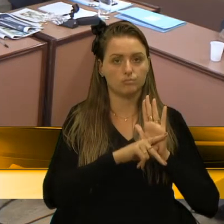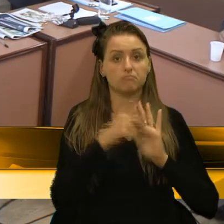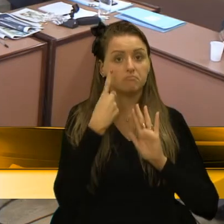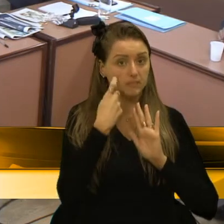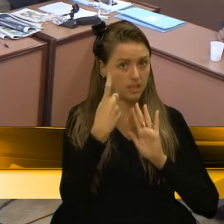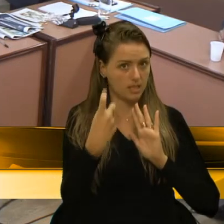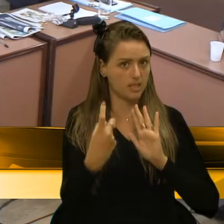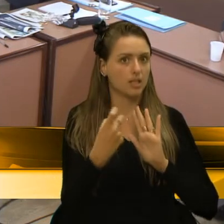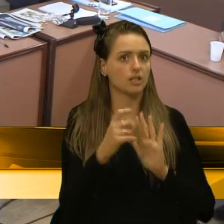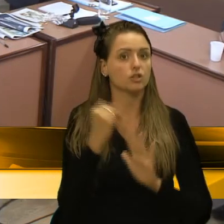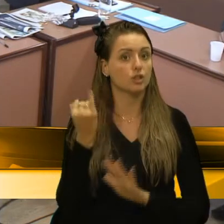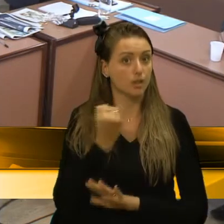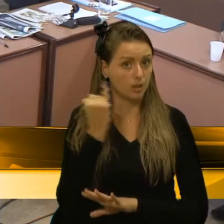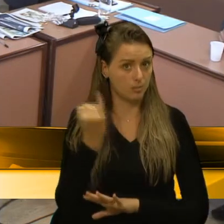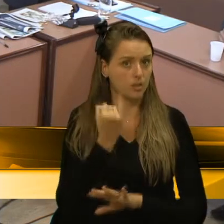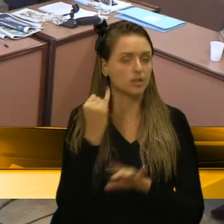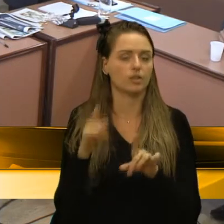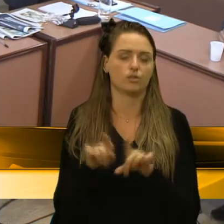interessante e importante.